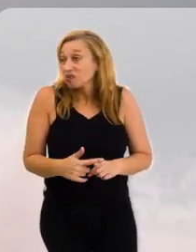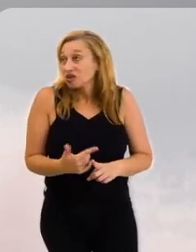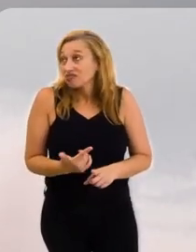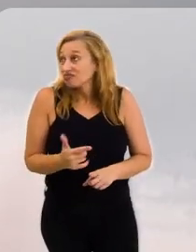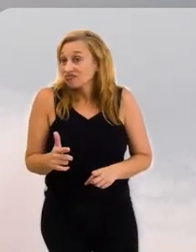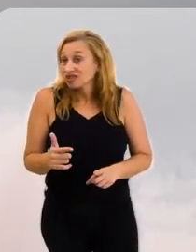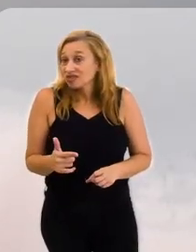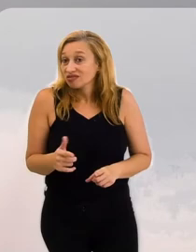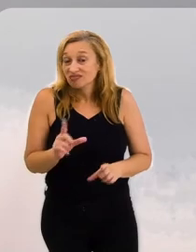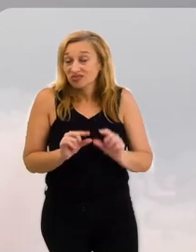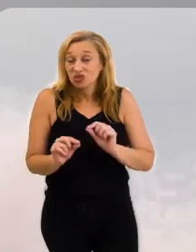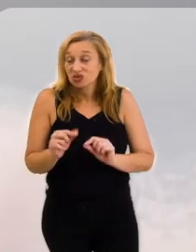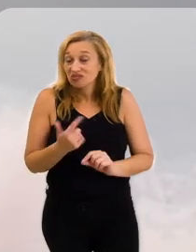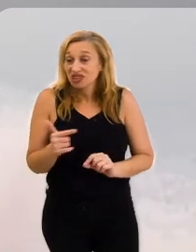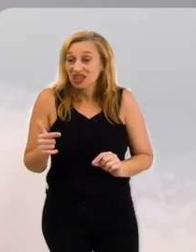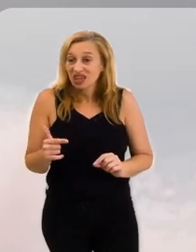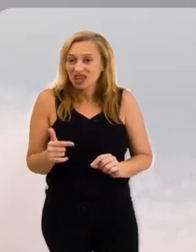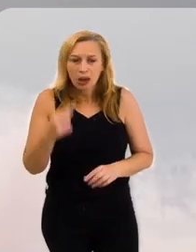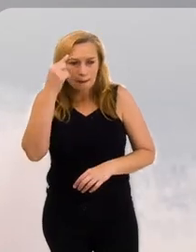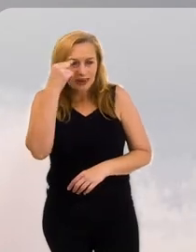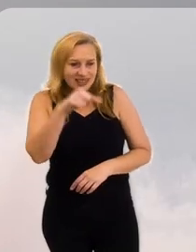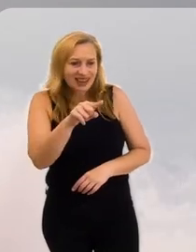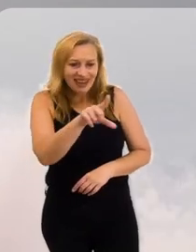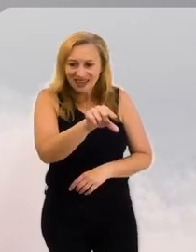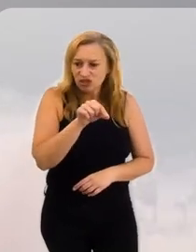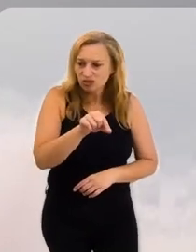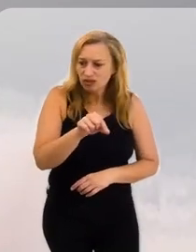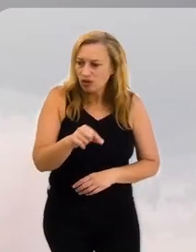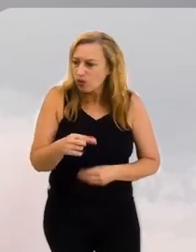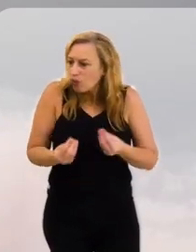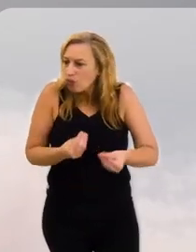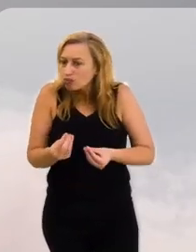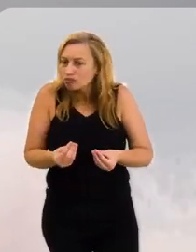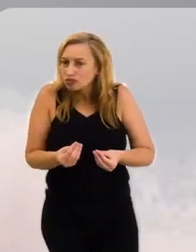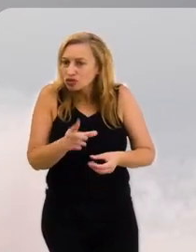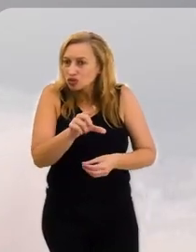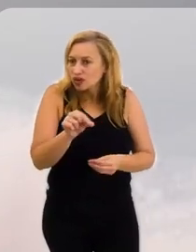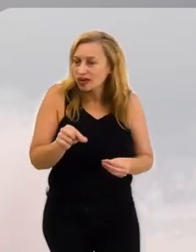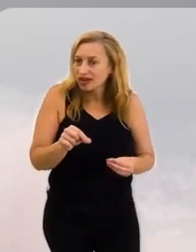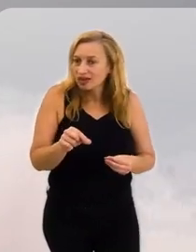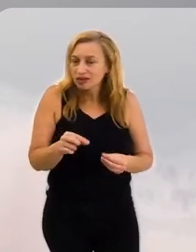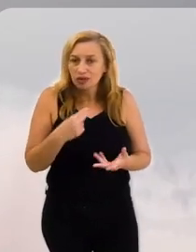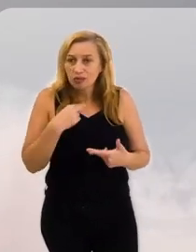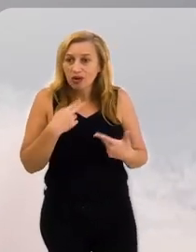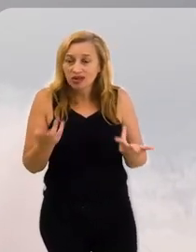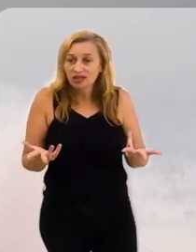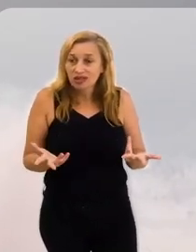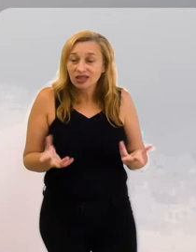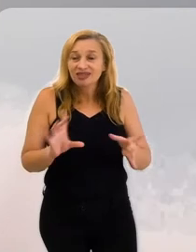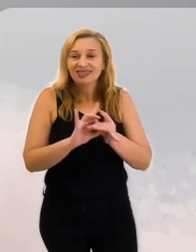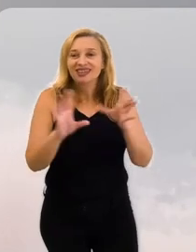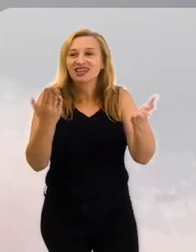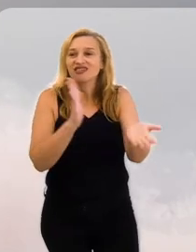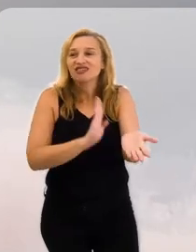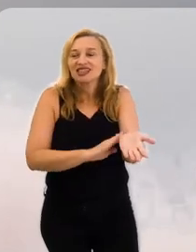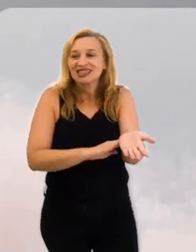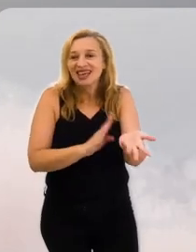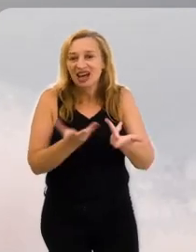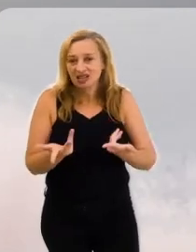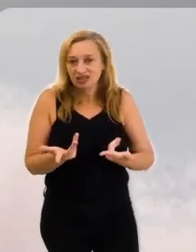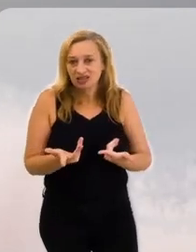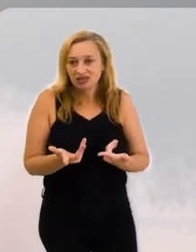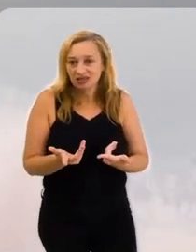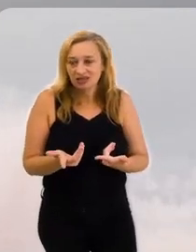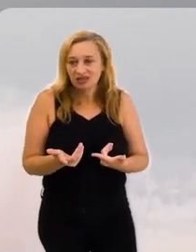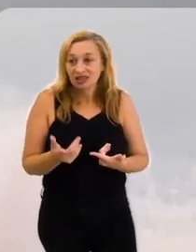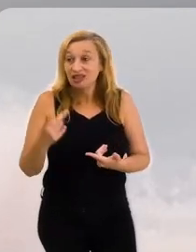se não ela não tem alternativas adianta você manda ela escolher ela não tem alternativa Então se tu arruma democracia viciada